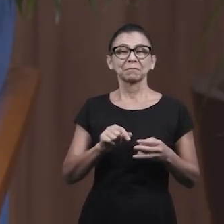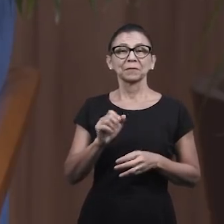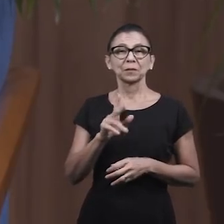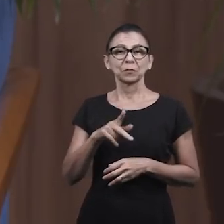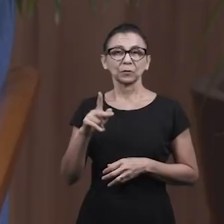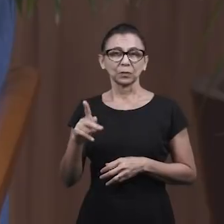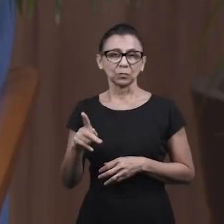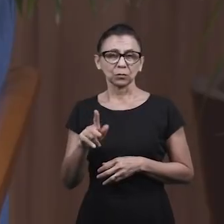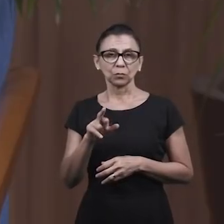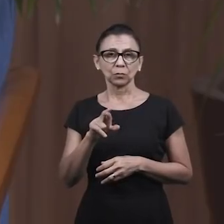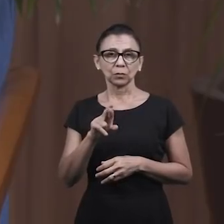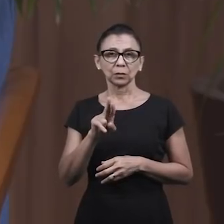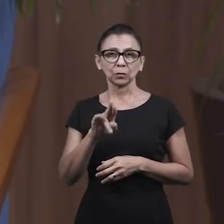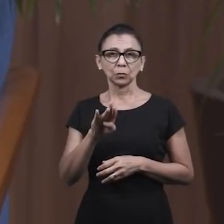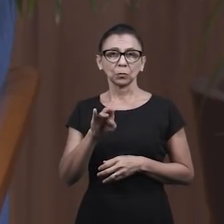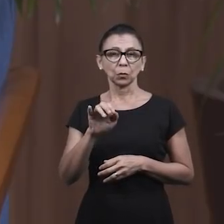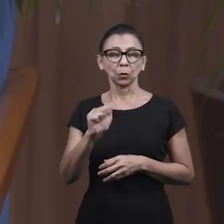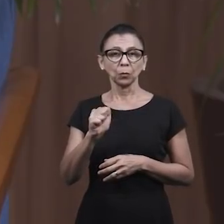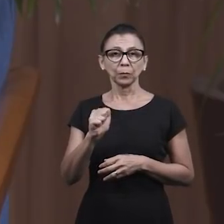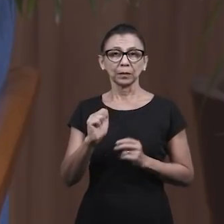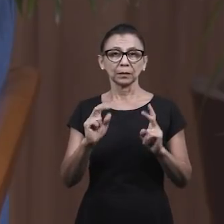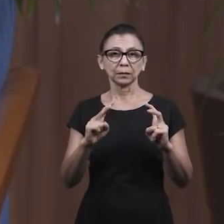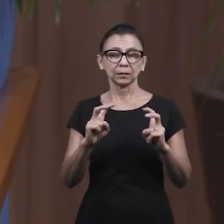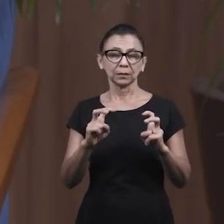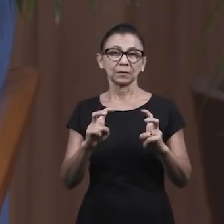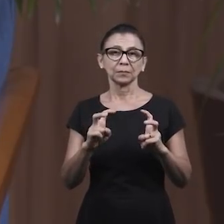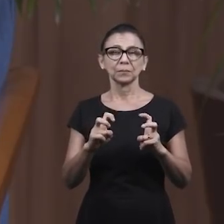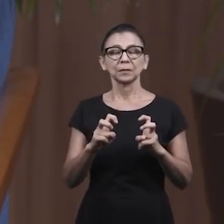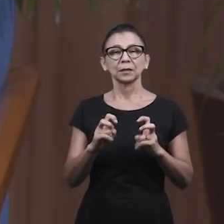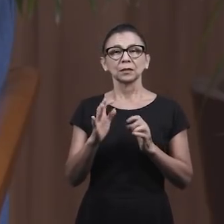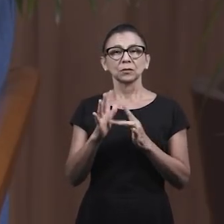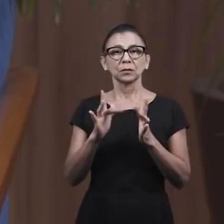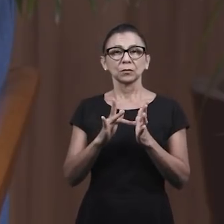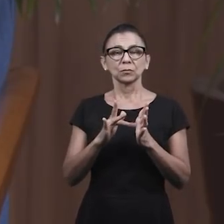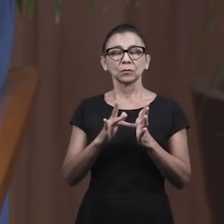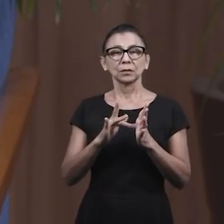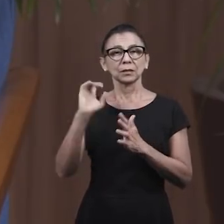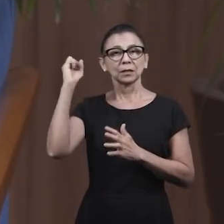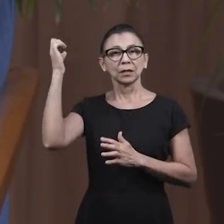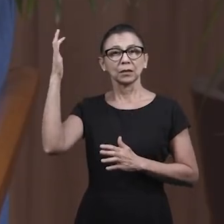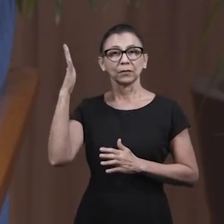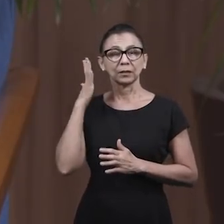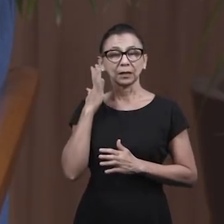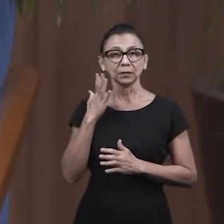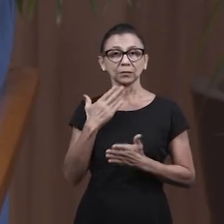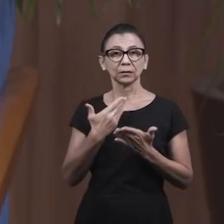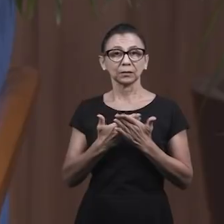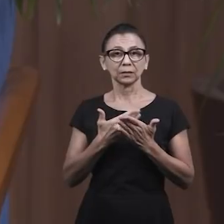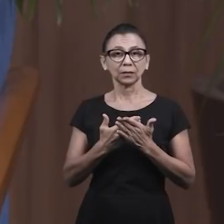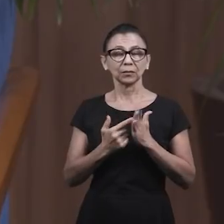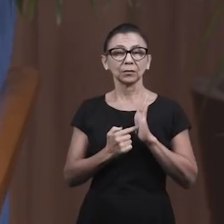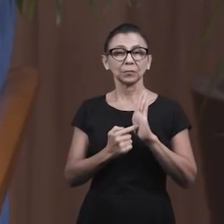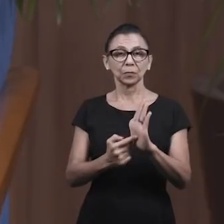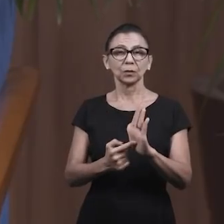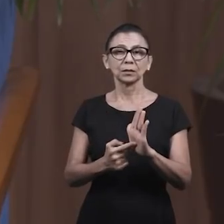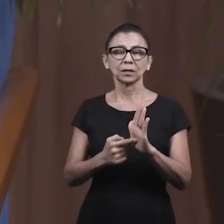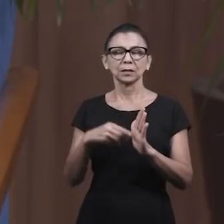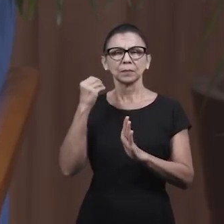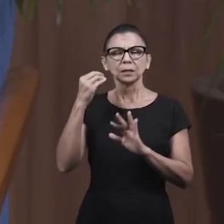no quadro Lições do Manaim, juntamente com os pastores Daniel Moreira e Sérgio Souza, vamos conversar sobre como descobrir